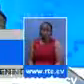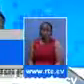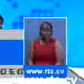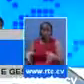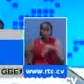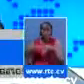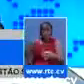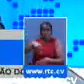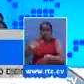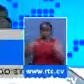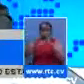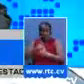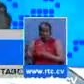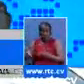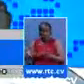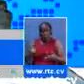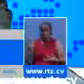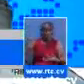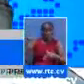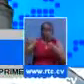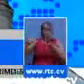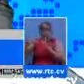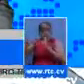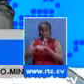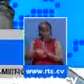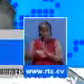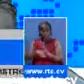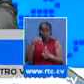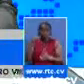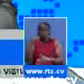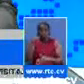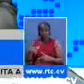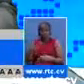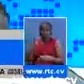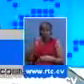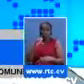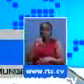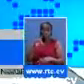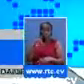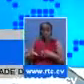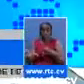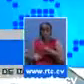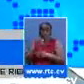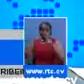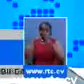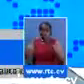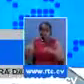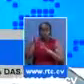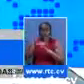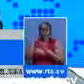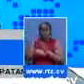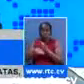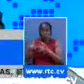E o Conselho do Porto Novo recebeu ontem os programas Startup Jovem e Fomento no Microempreendedorismo, programas governamentais